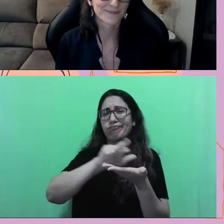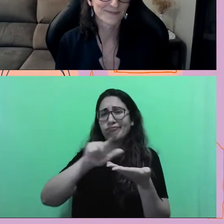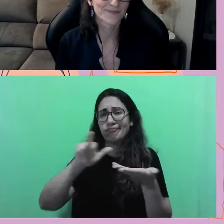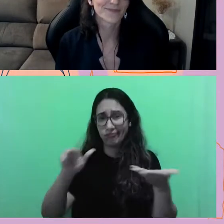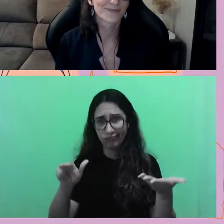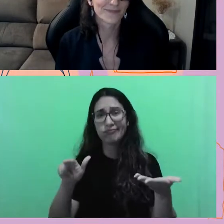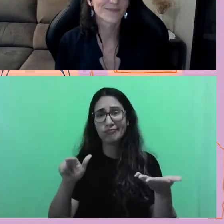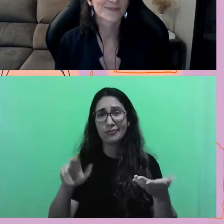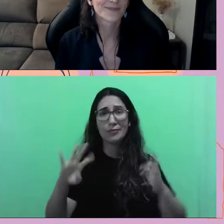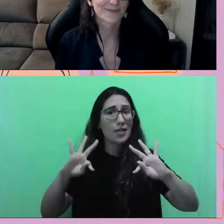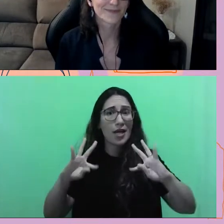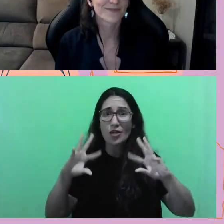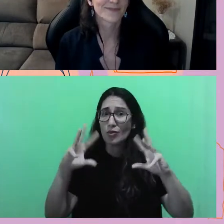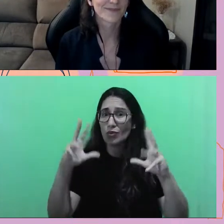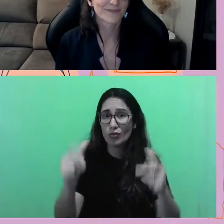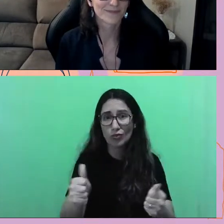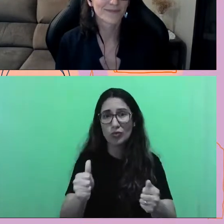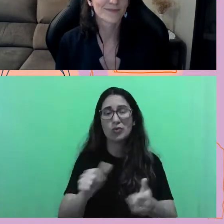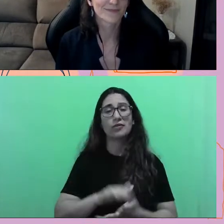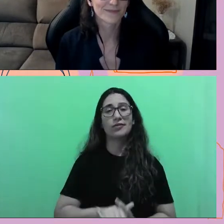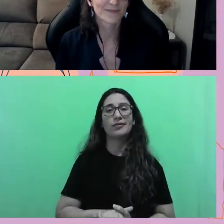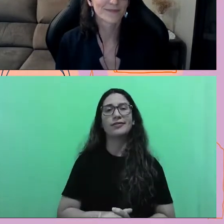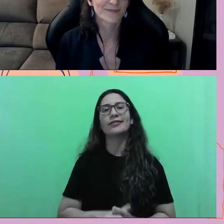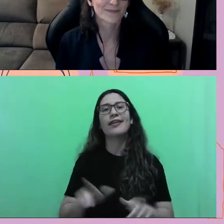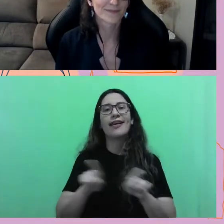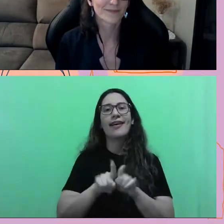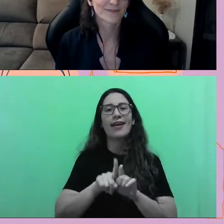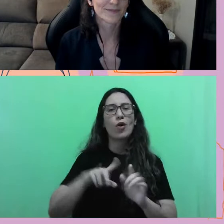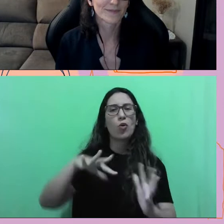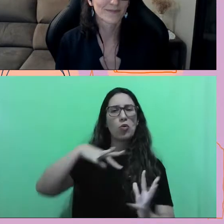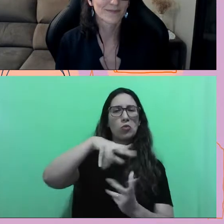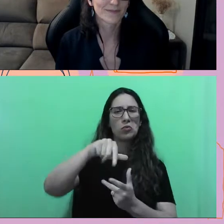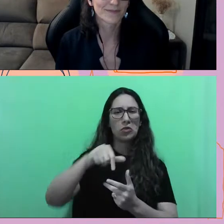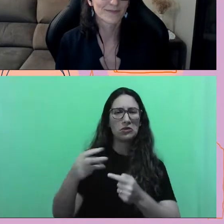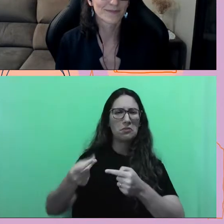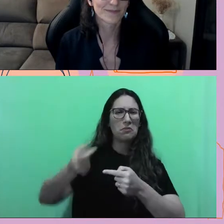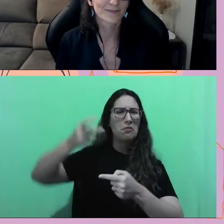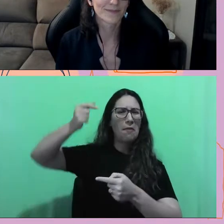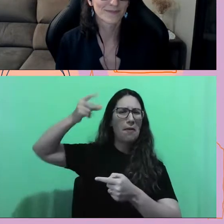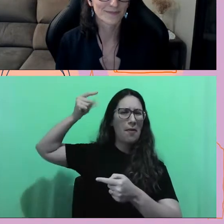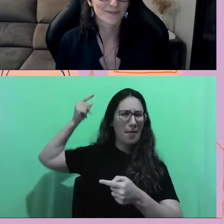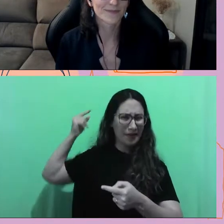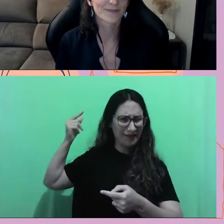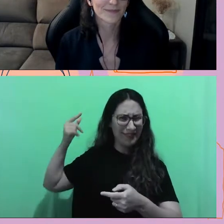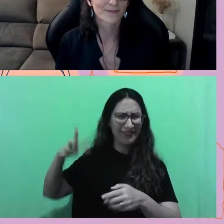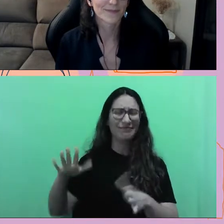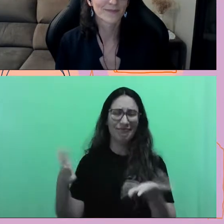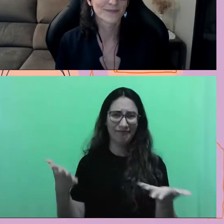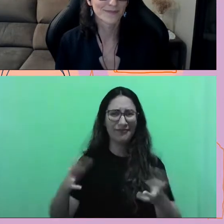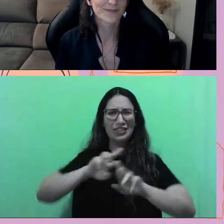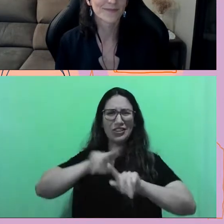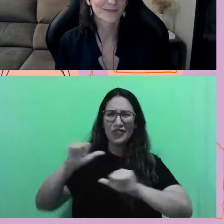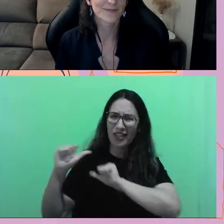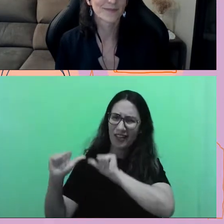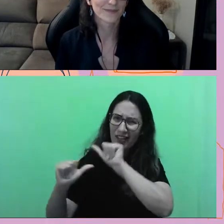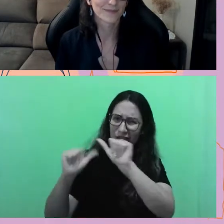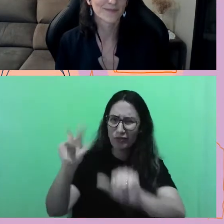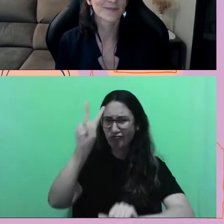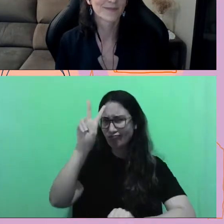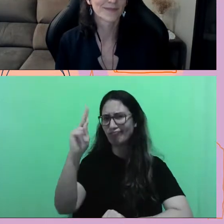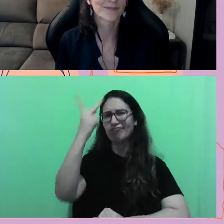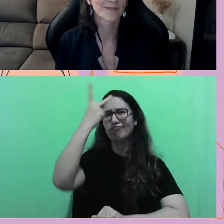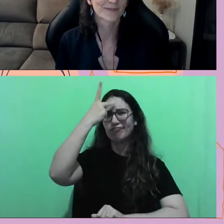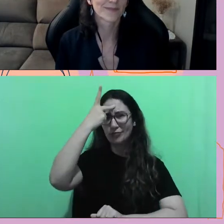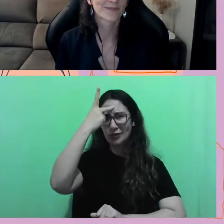É para todos, né? A gente não vive mais no tempo, né, arcaico, onde a força predominava, né?